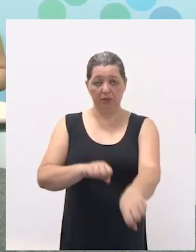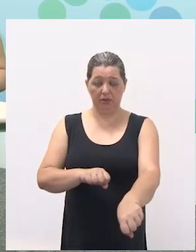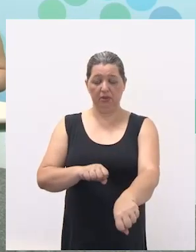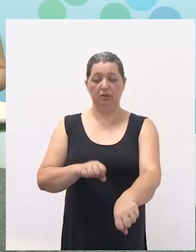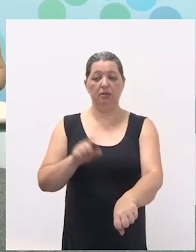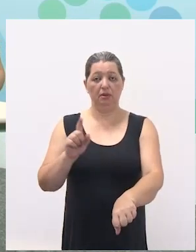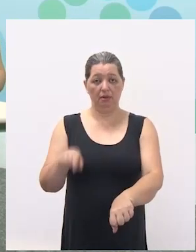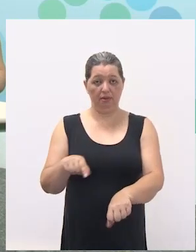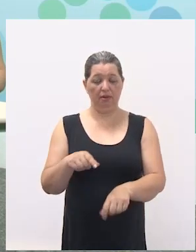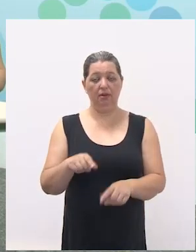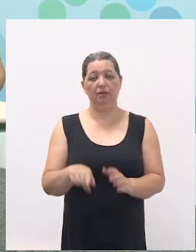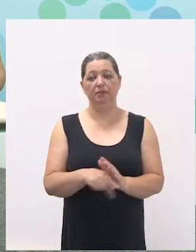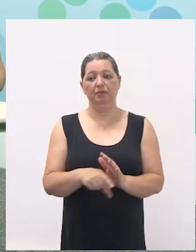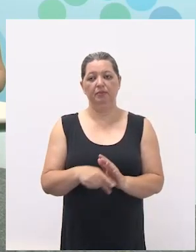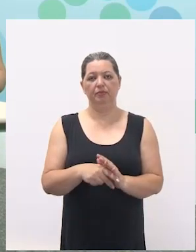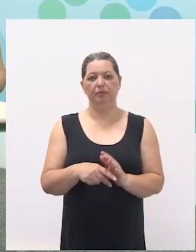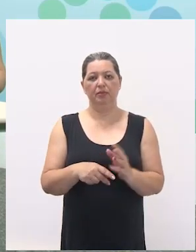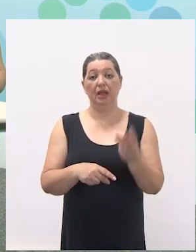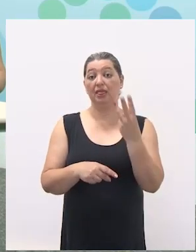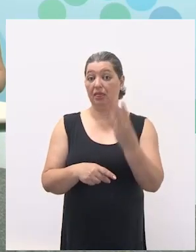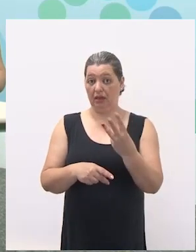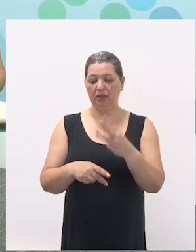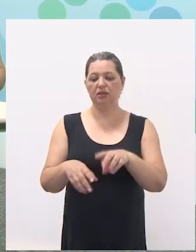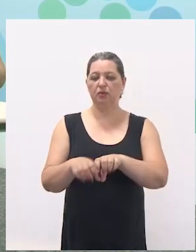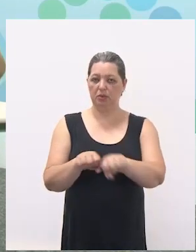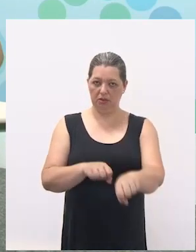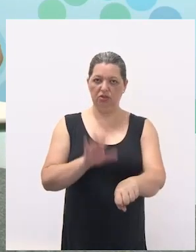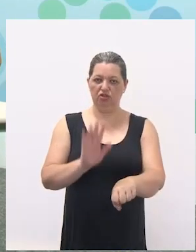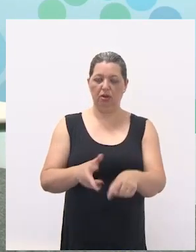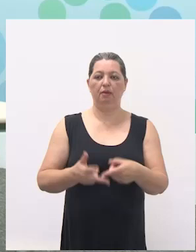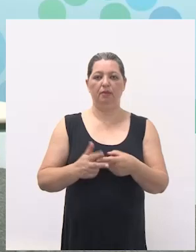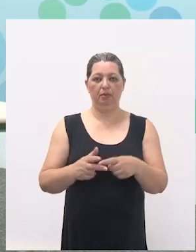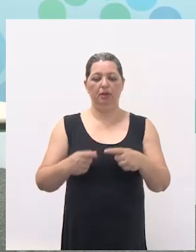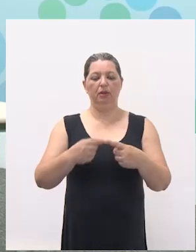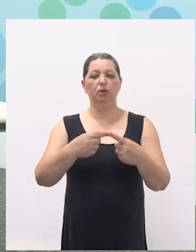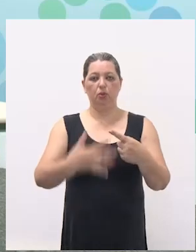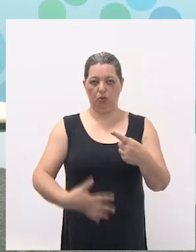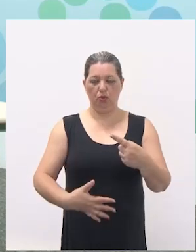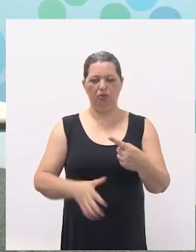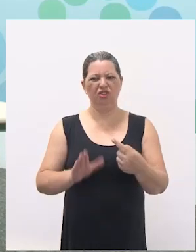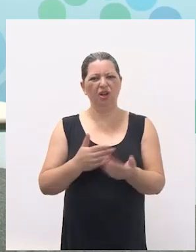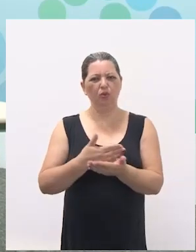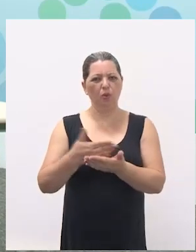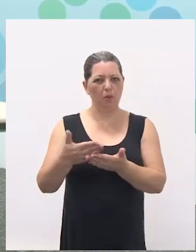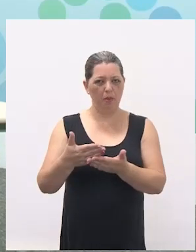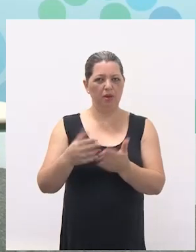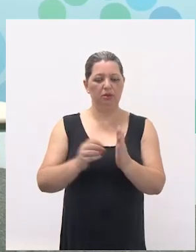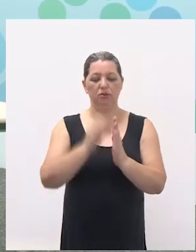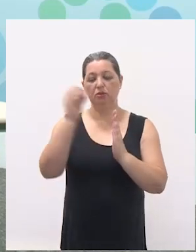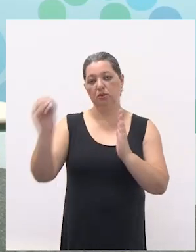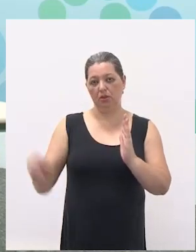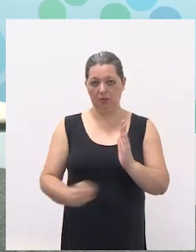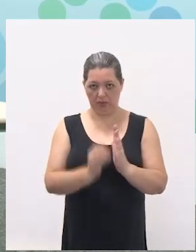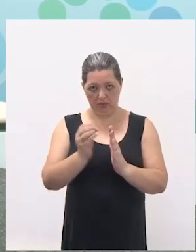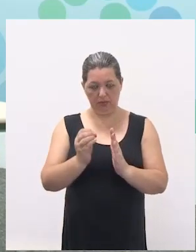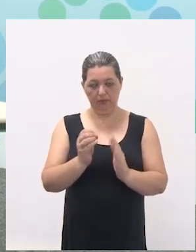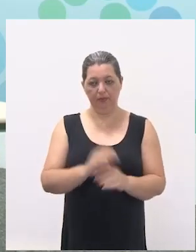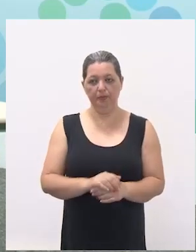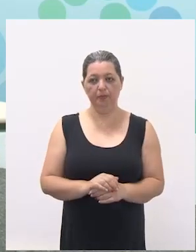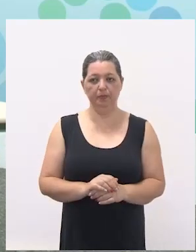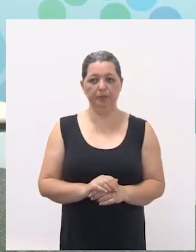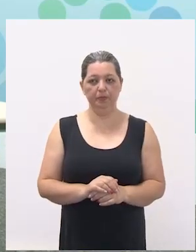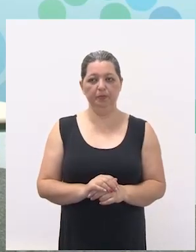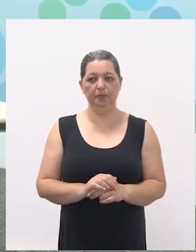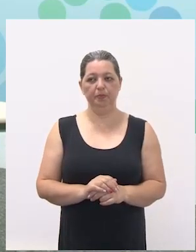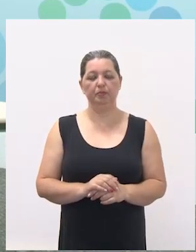fez uma formação, 3 formações sobre as ferramentas do Google lá no começo do Centro de Mídias. Então, a Carla vem aqui